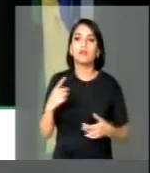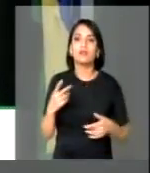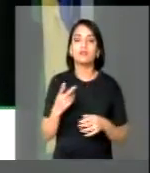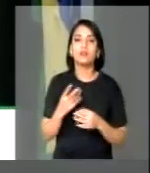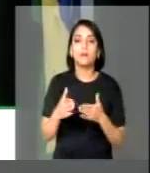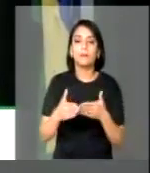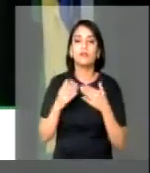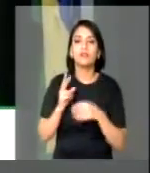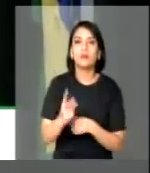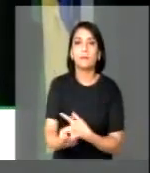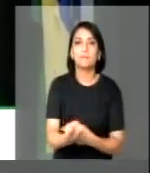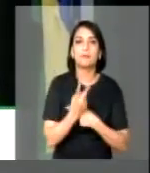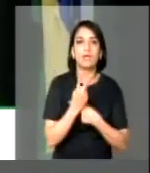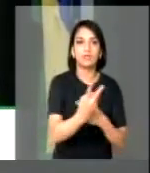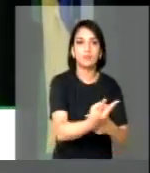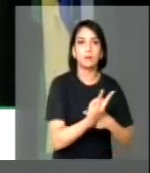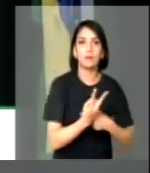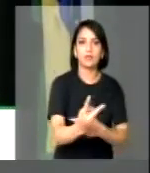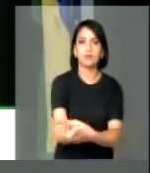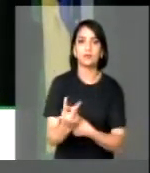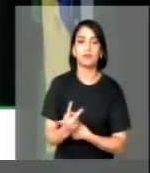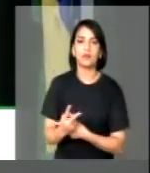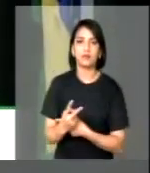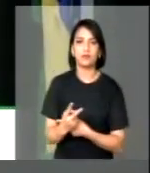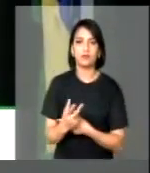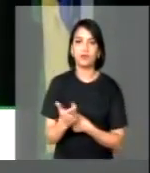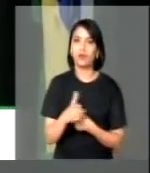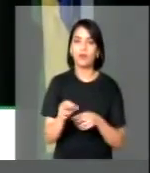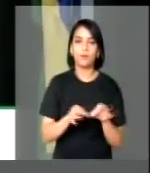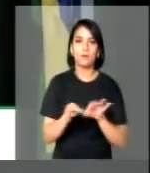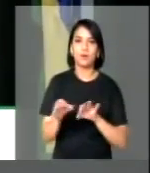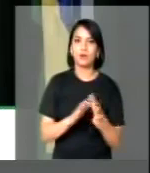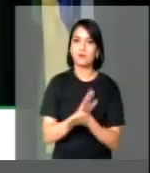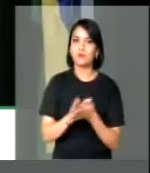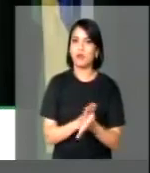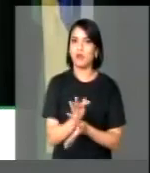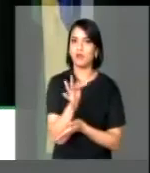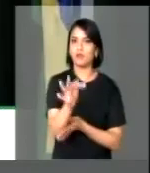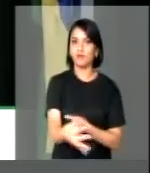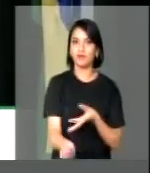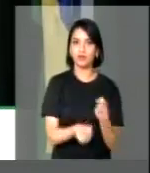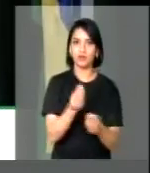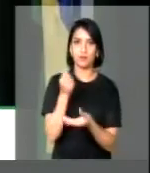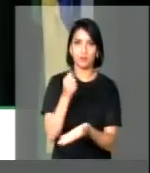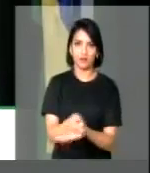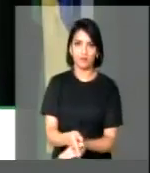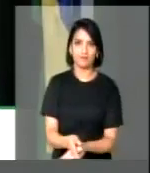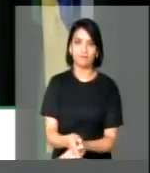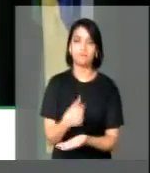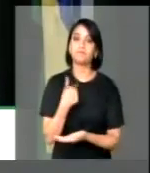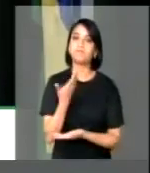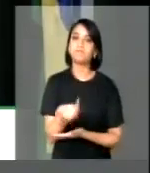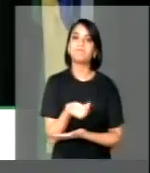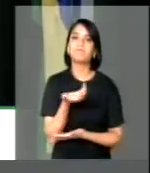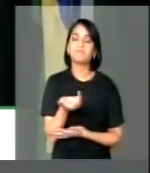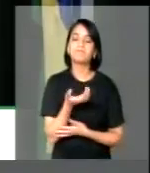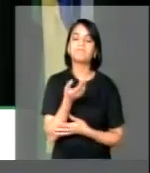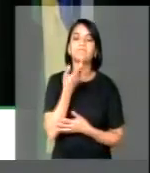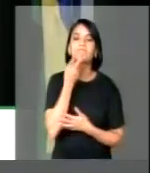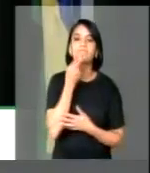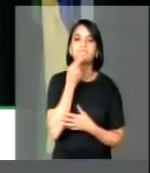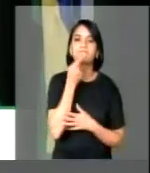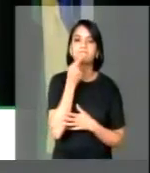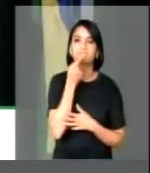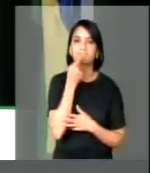de empréstimos sem nenhuma programação para o seu uso. Eu quero fazer este